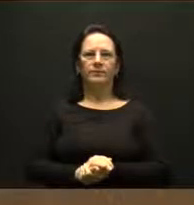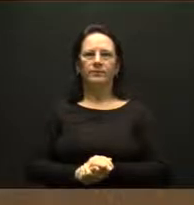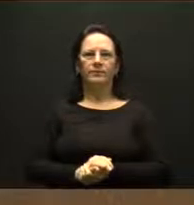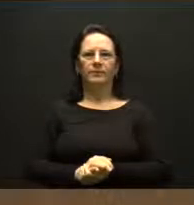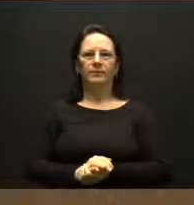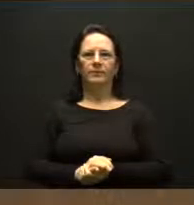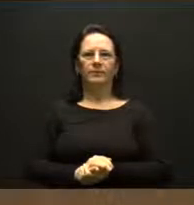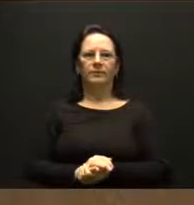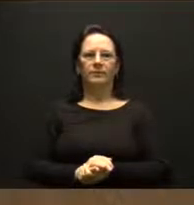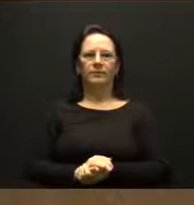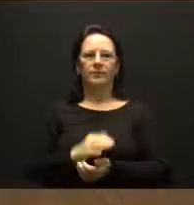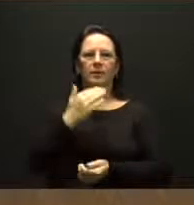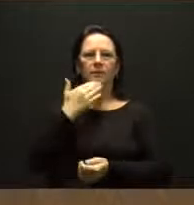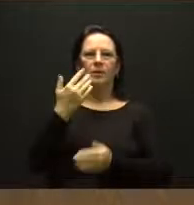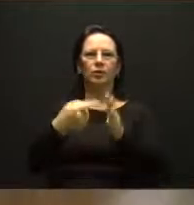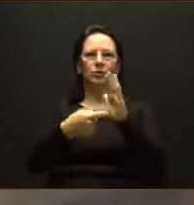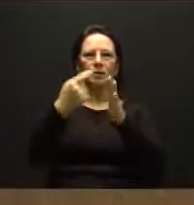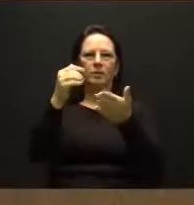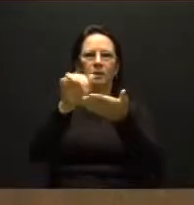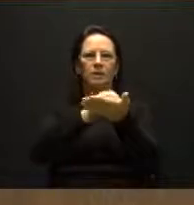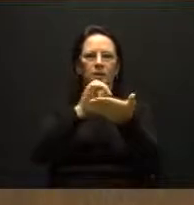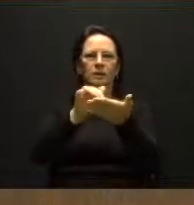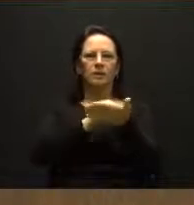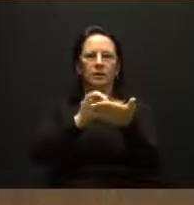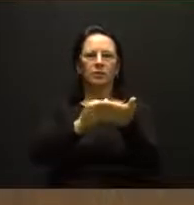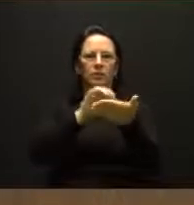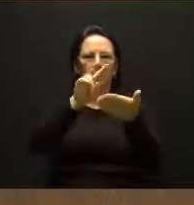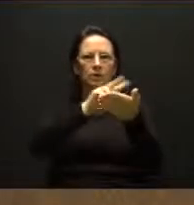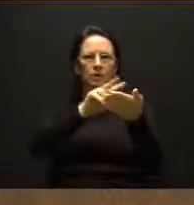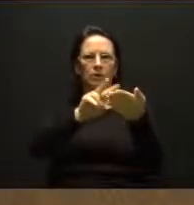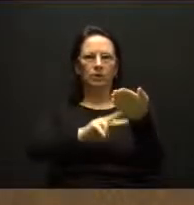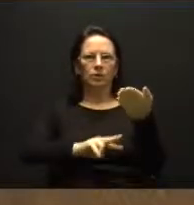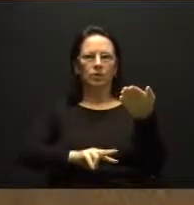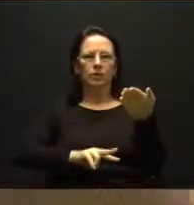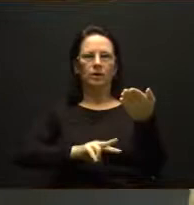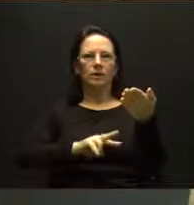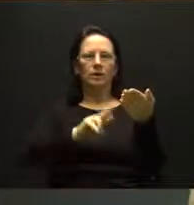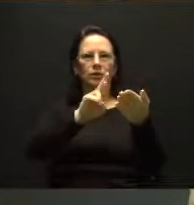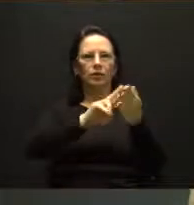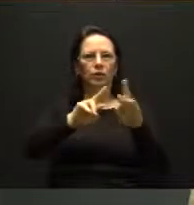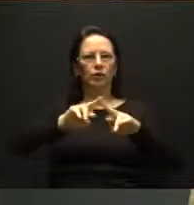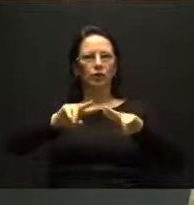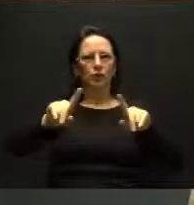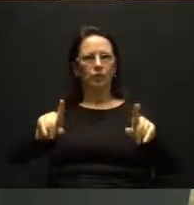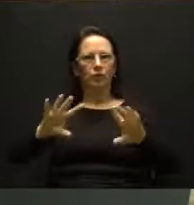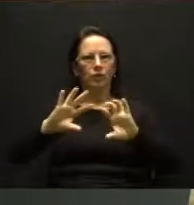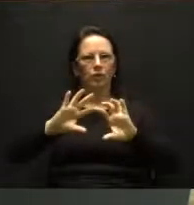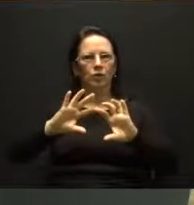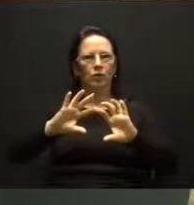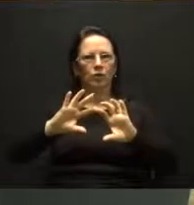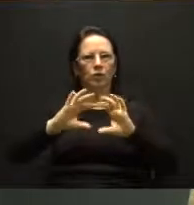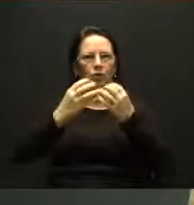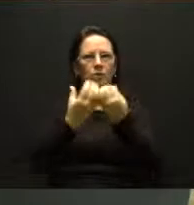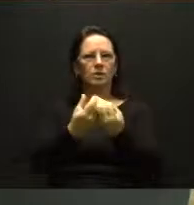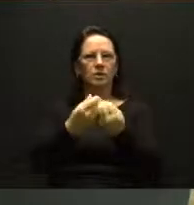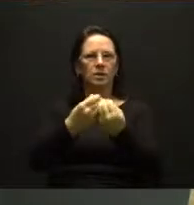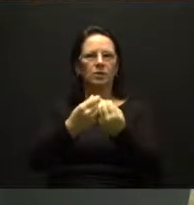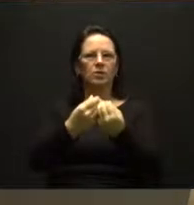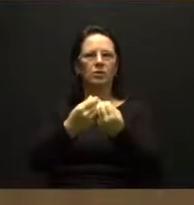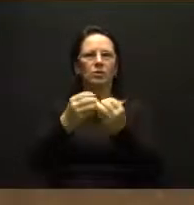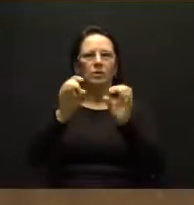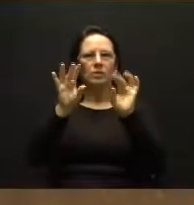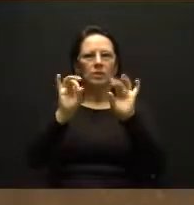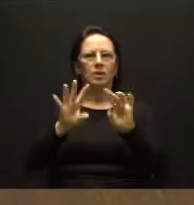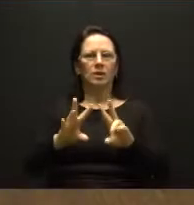solicito ao senhor primeiro secretário que proceda à leitura de requerimentos que versam sobre a formação de comissão especial de